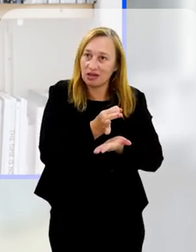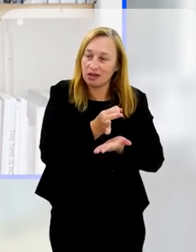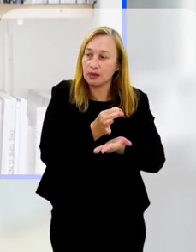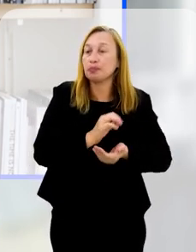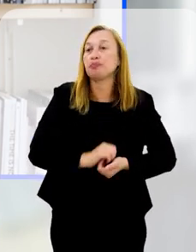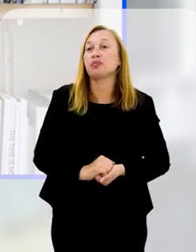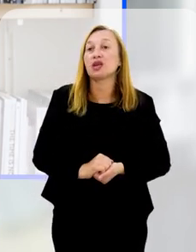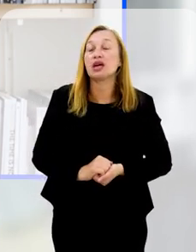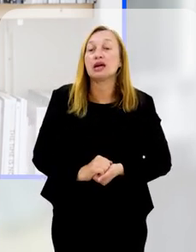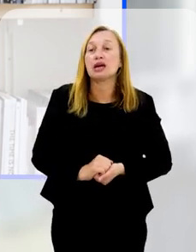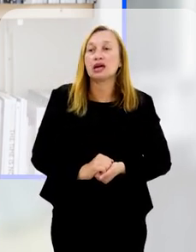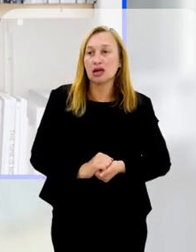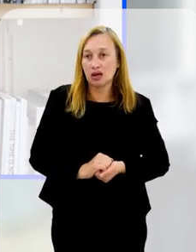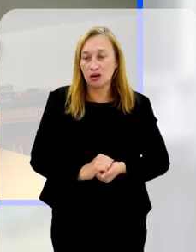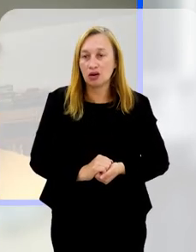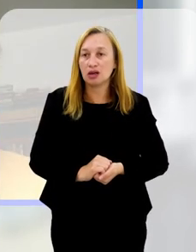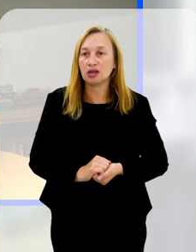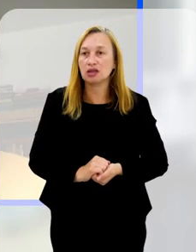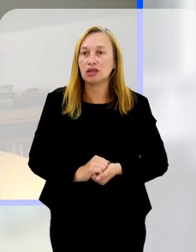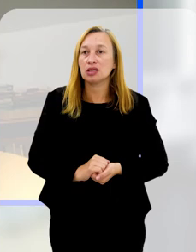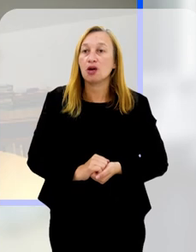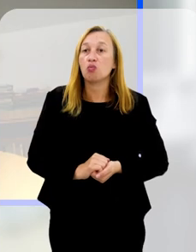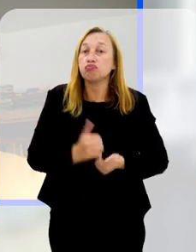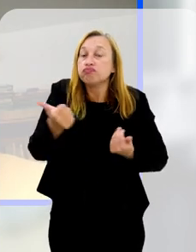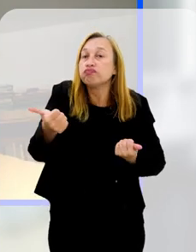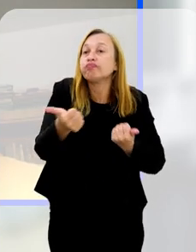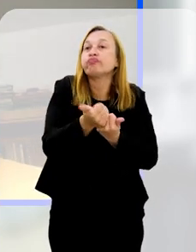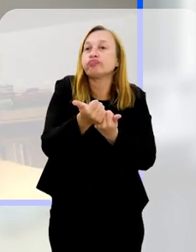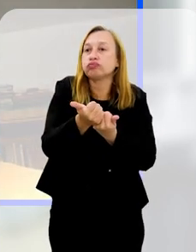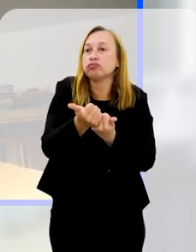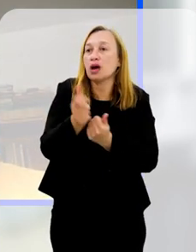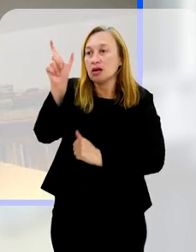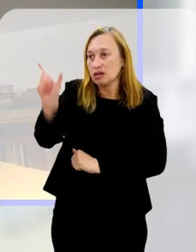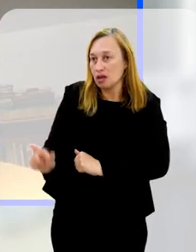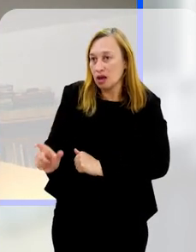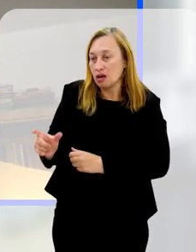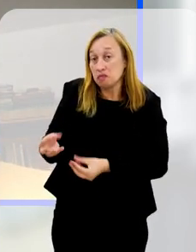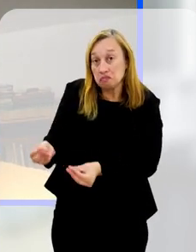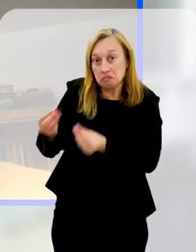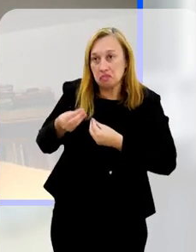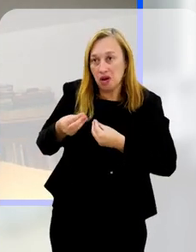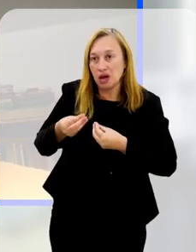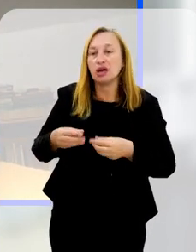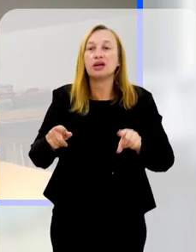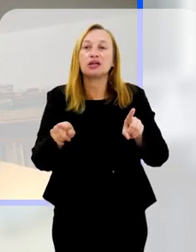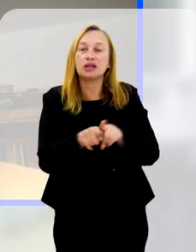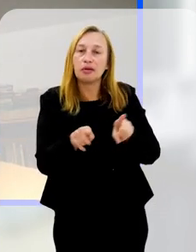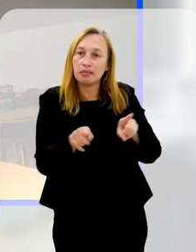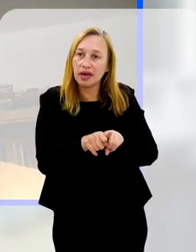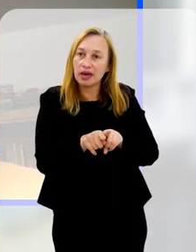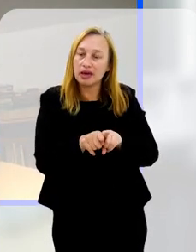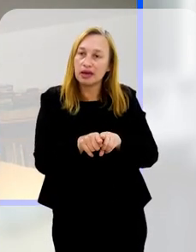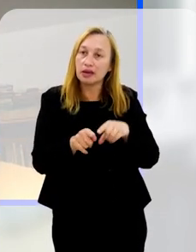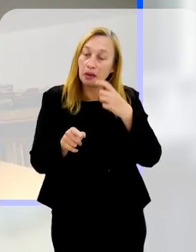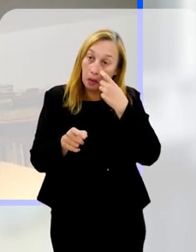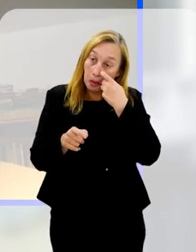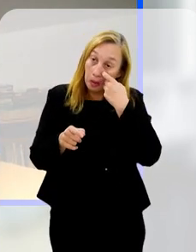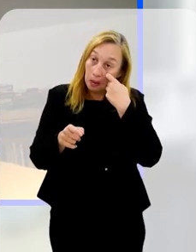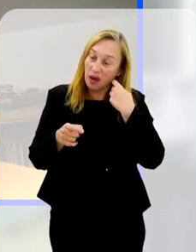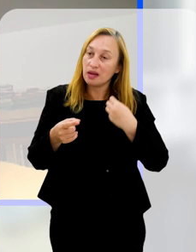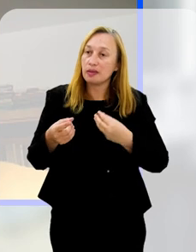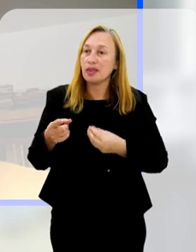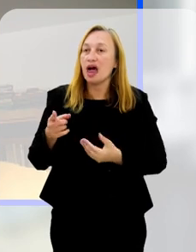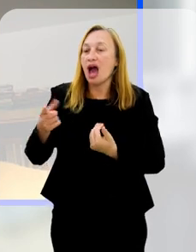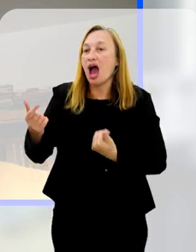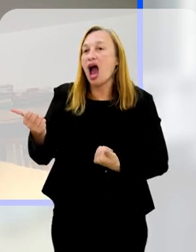que eu acho que o livro tem, que é justamente a grande contribuição que ele dá. E, além disso, mais também modestamente ele diz,